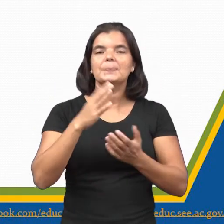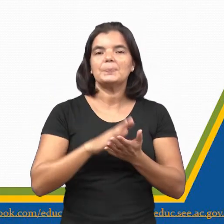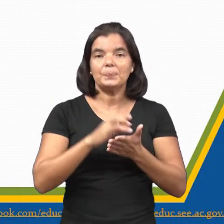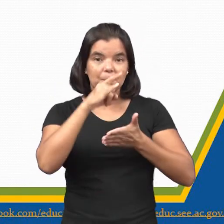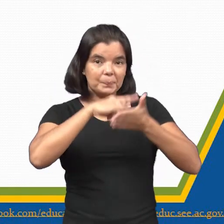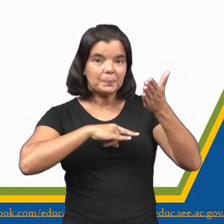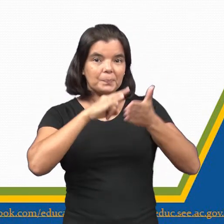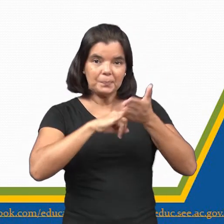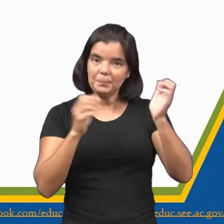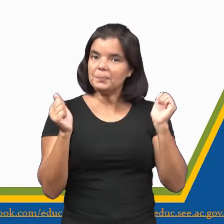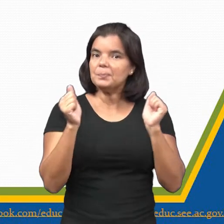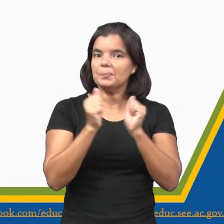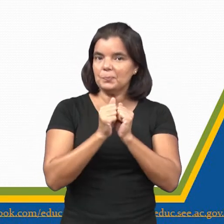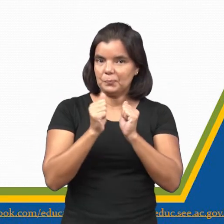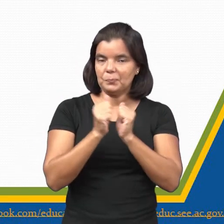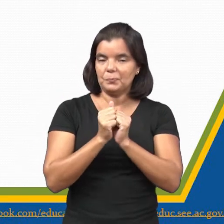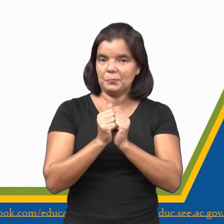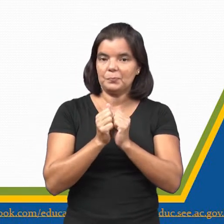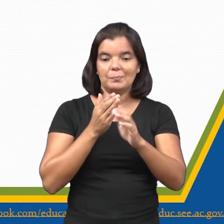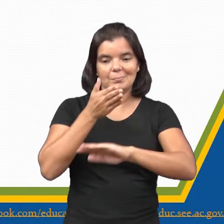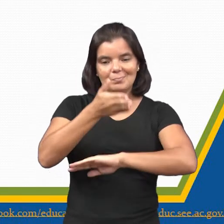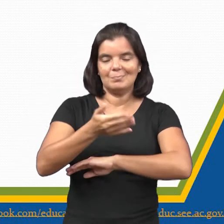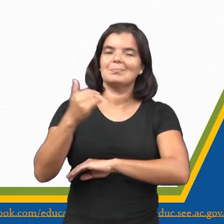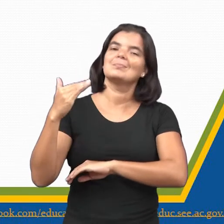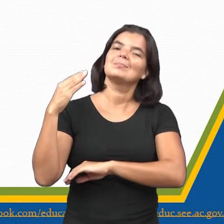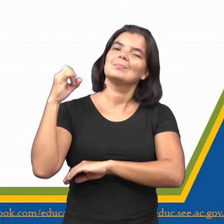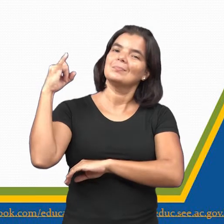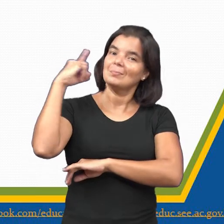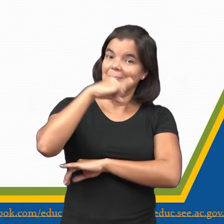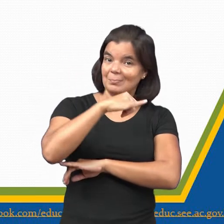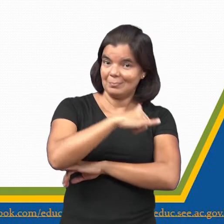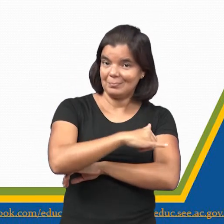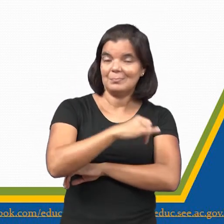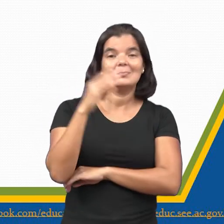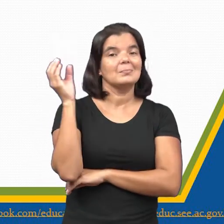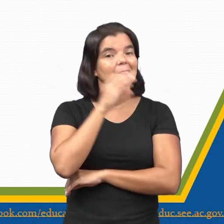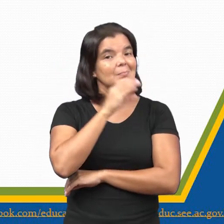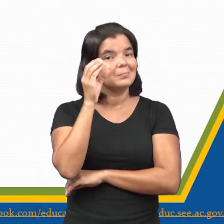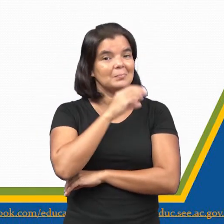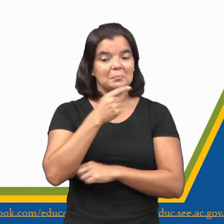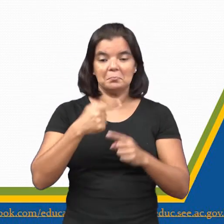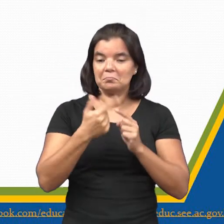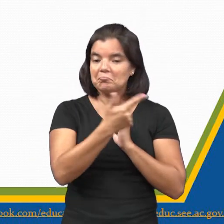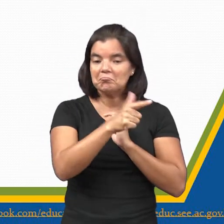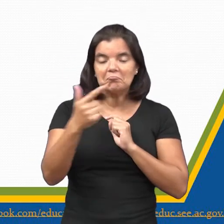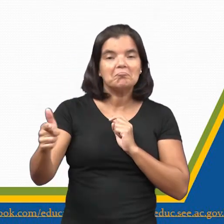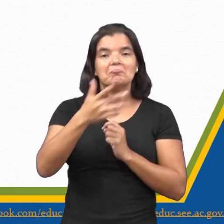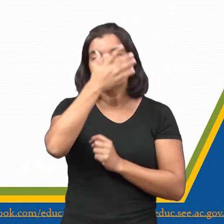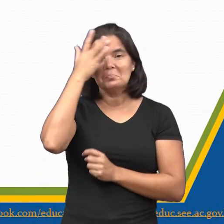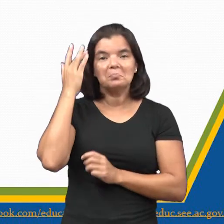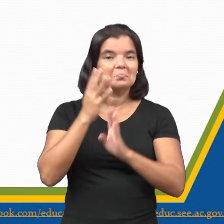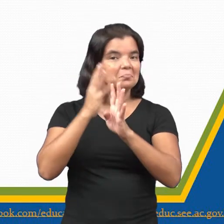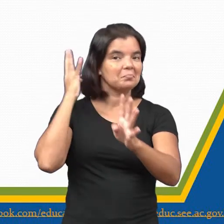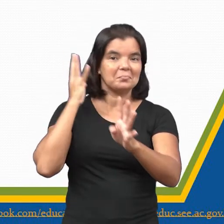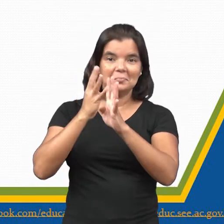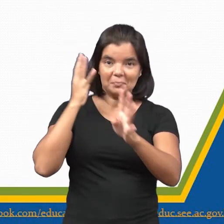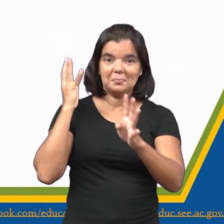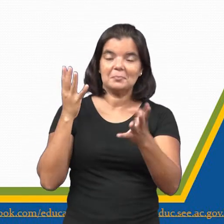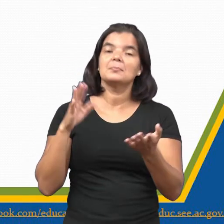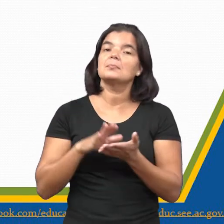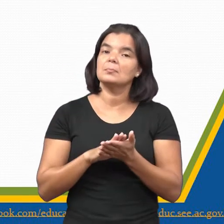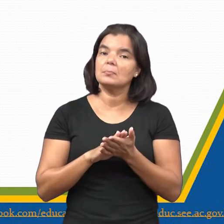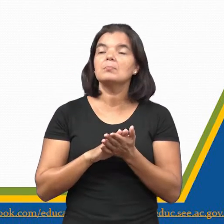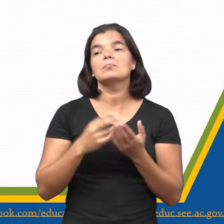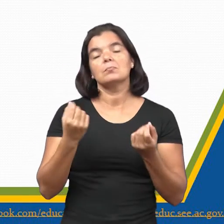os documentos para você poder embarcar no avião. Foi rápido, pois não tinha ninguém na fila. Então, o check-in foi